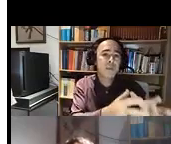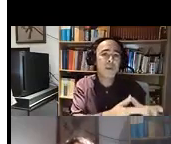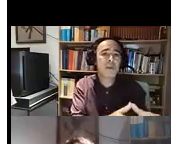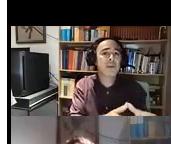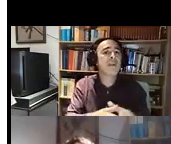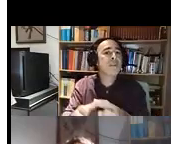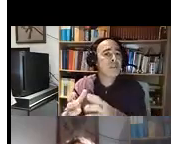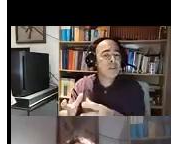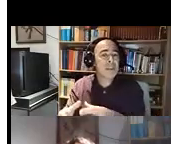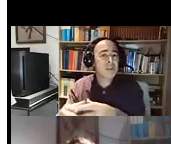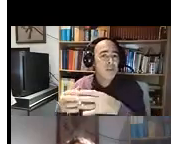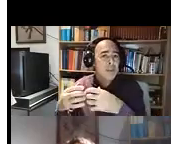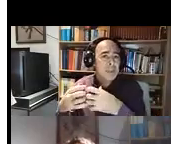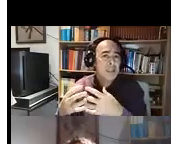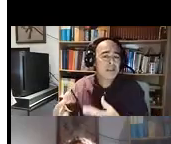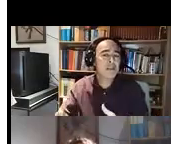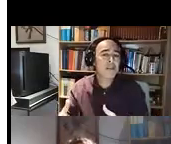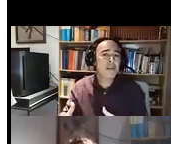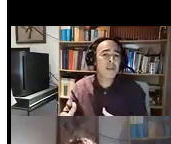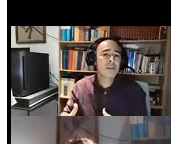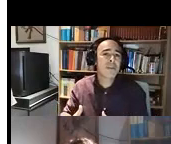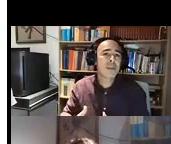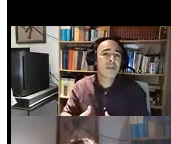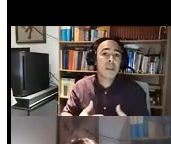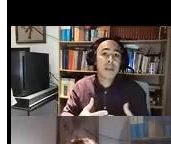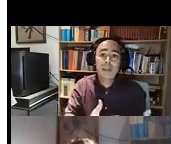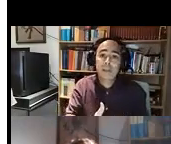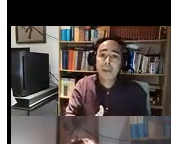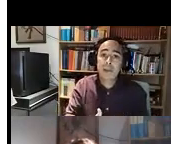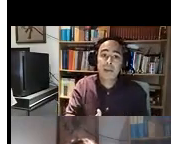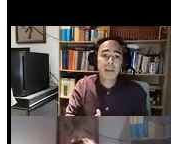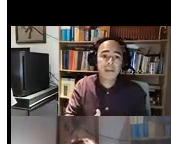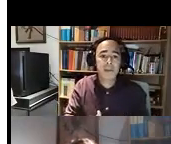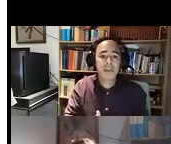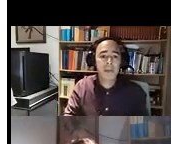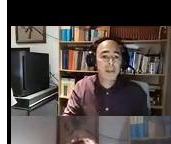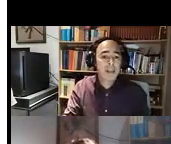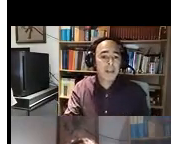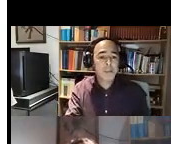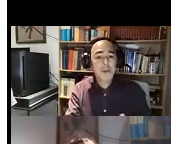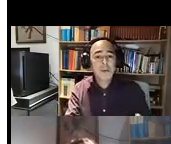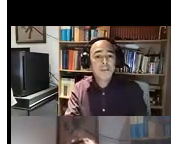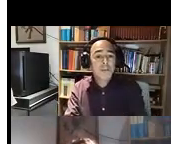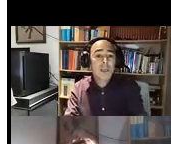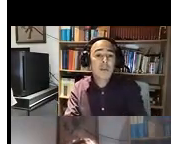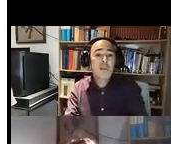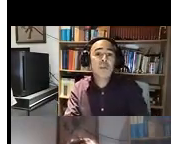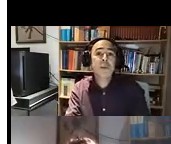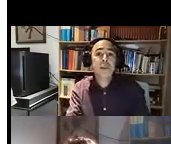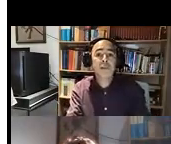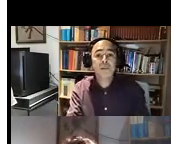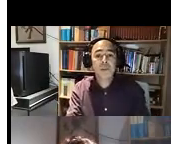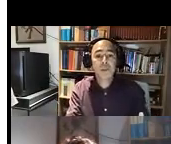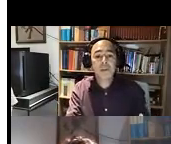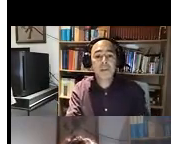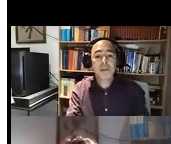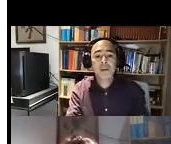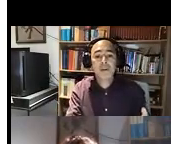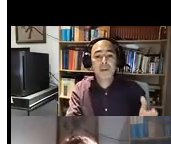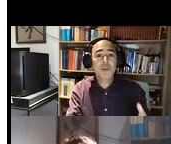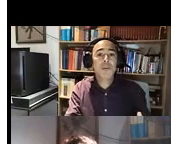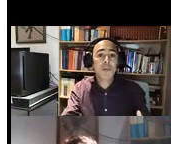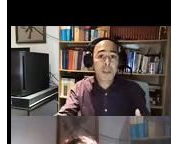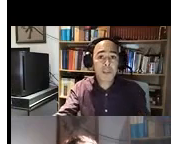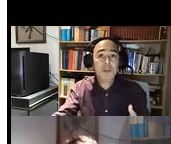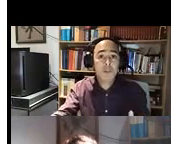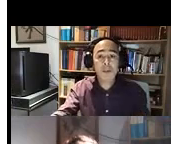uma área específica de um problema e vai prestar o apresentar soluções também tanto isso vai cativar as pessoas também Depois acabamos para fazer uma subida